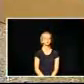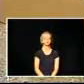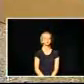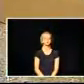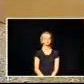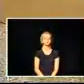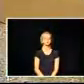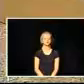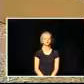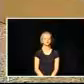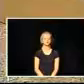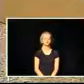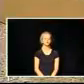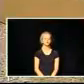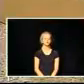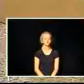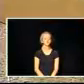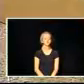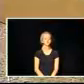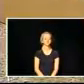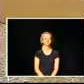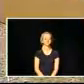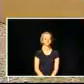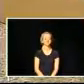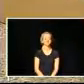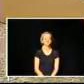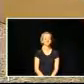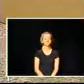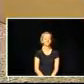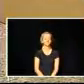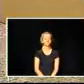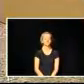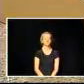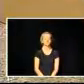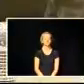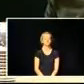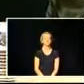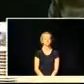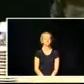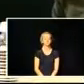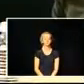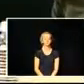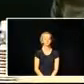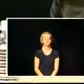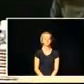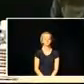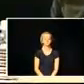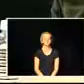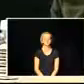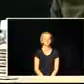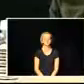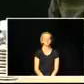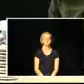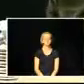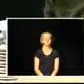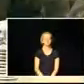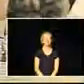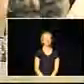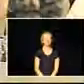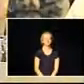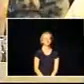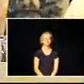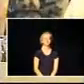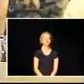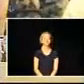bem, né? E, pelo visto, o vereador declarou, então, ele é da base aliada. Vereador Salvador Soares, não é, não, isso é motivo de